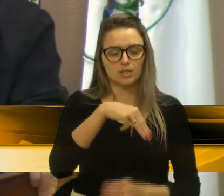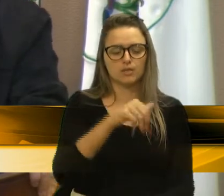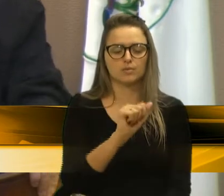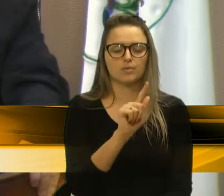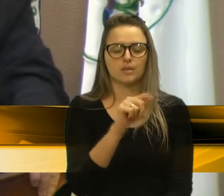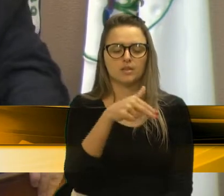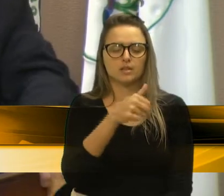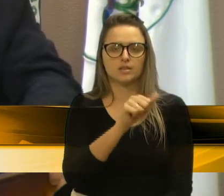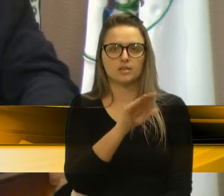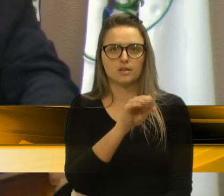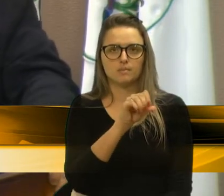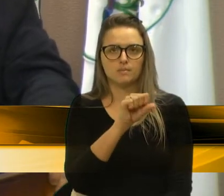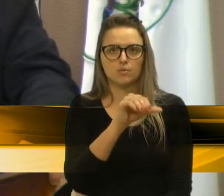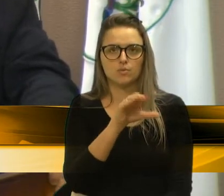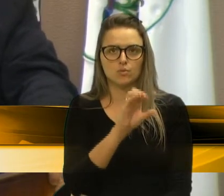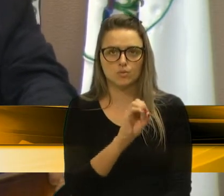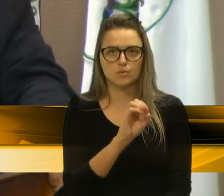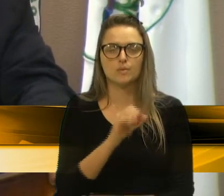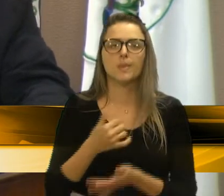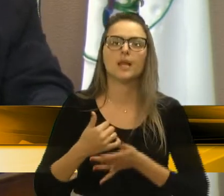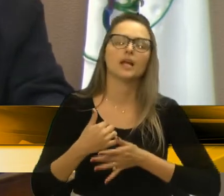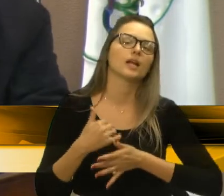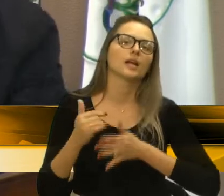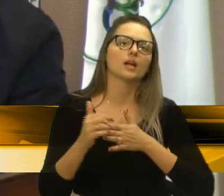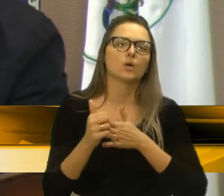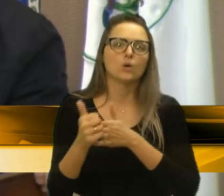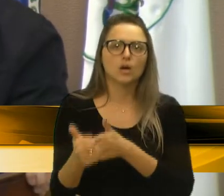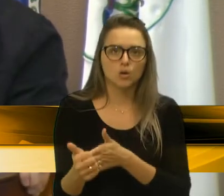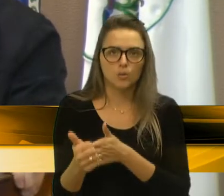presidente, as oitivas